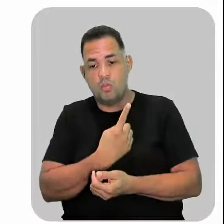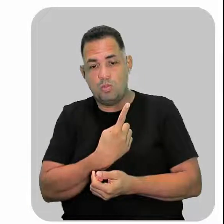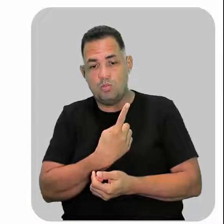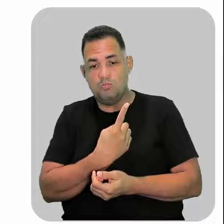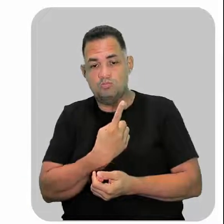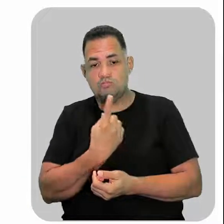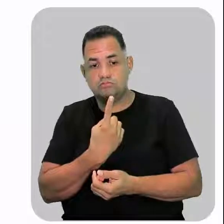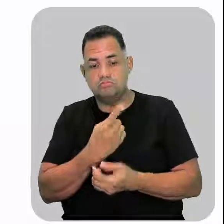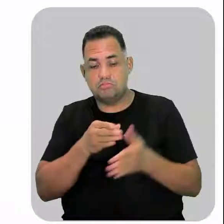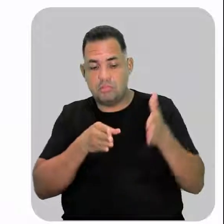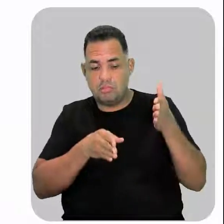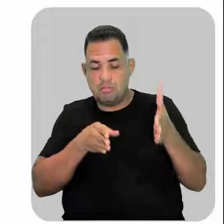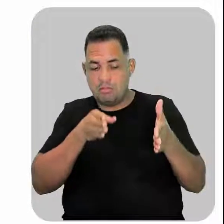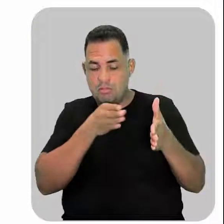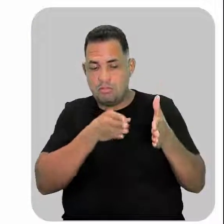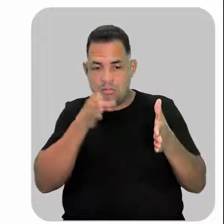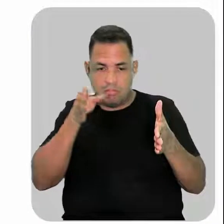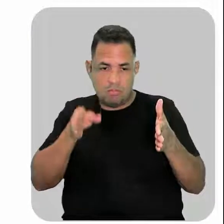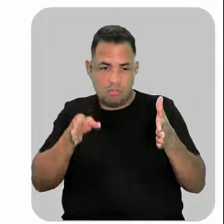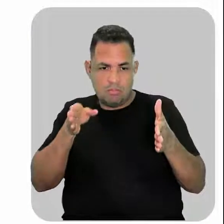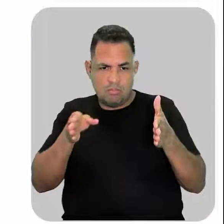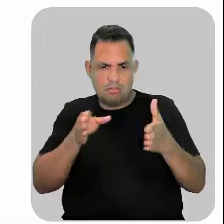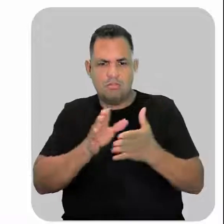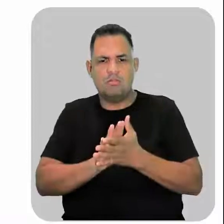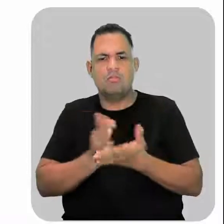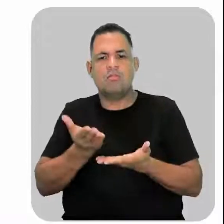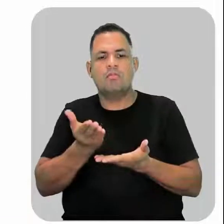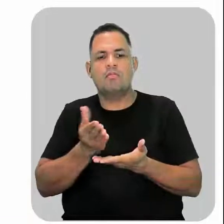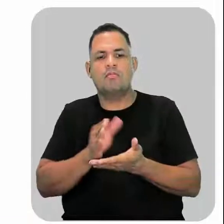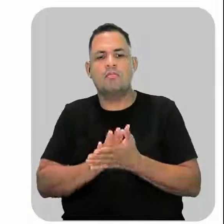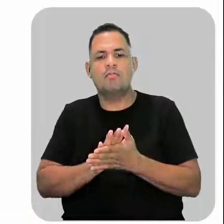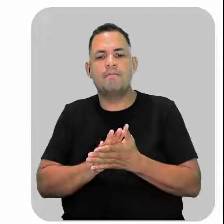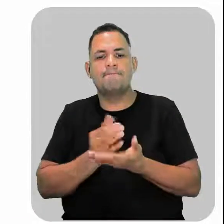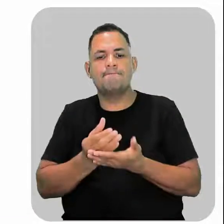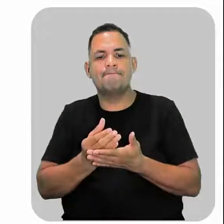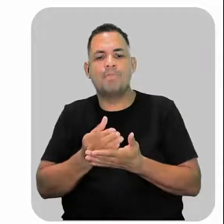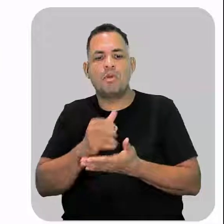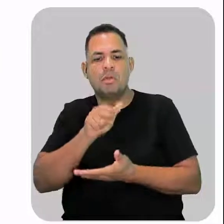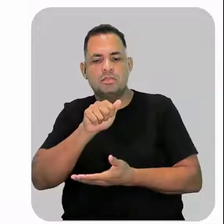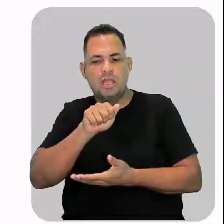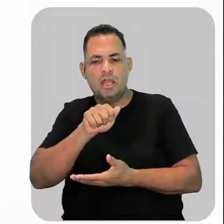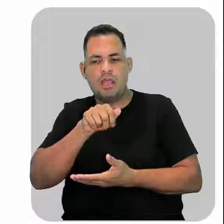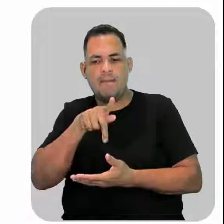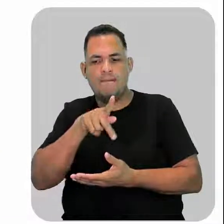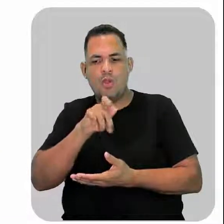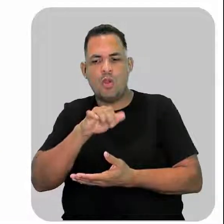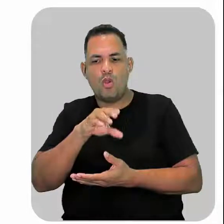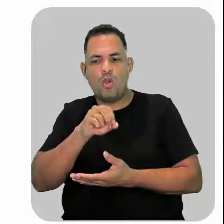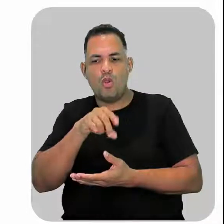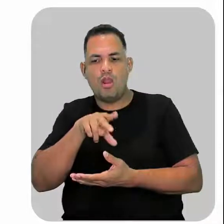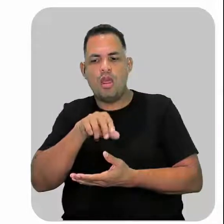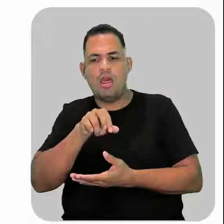em uma de suas extremidades uma parte apolar